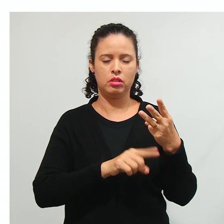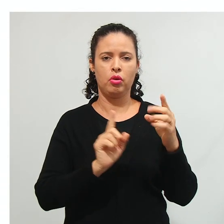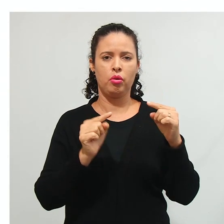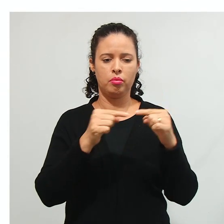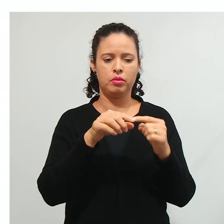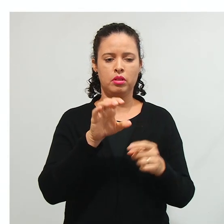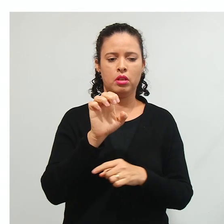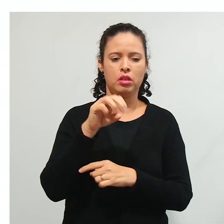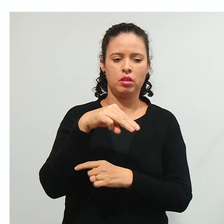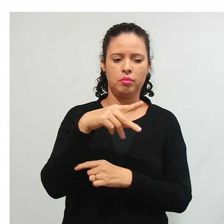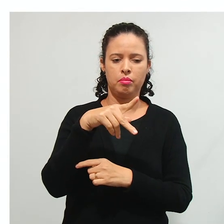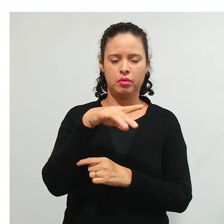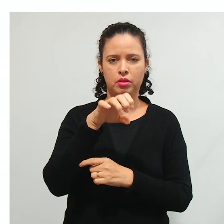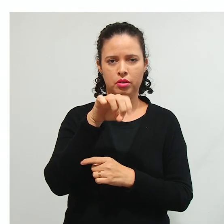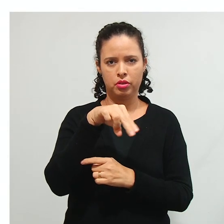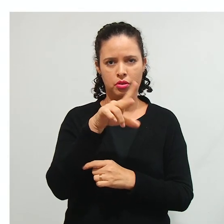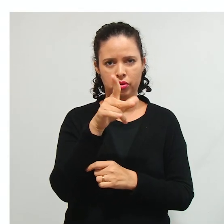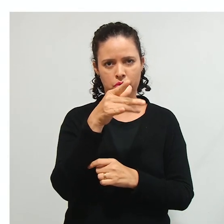estimativo e global.